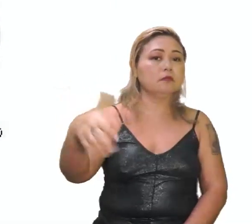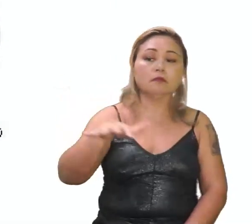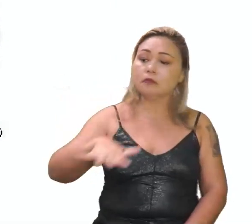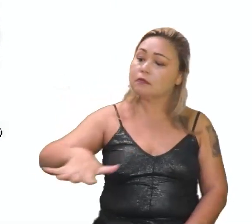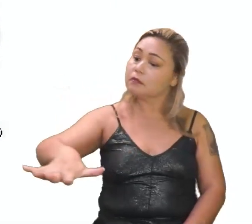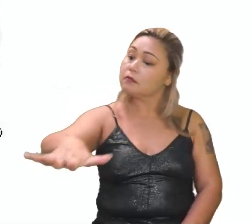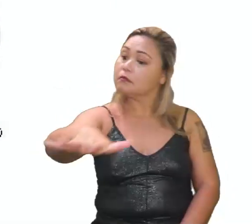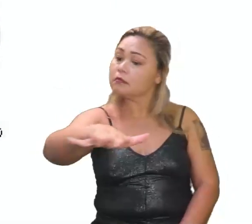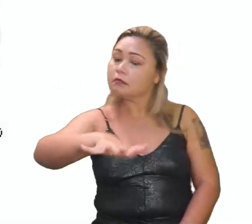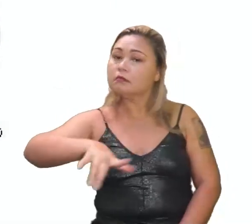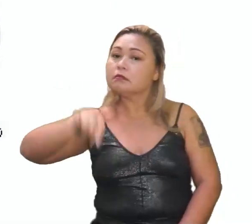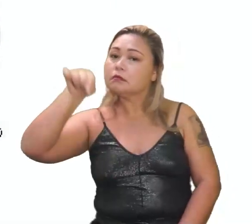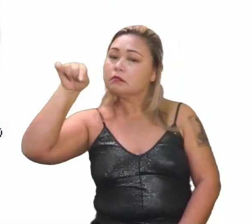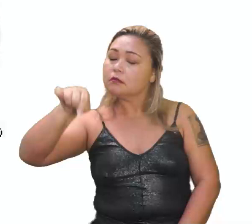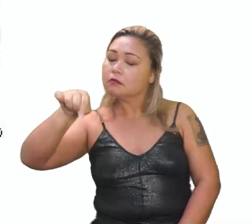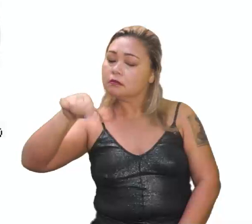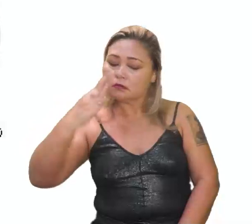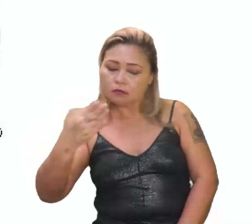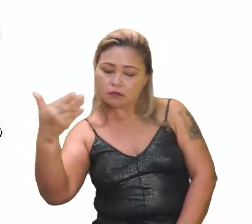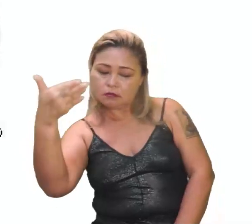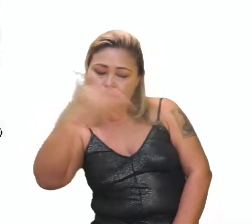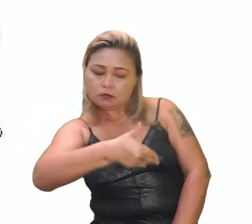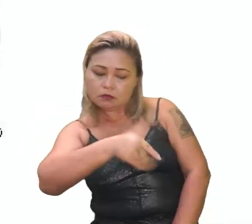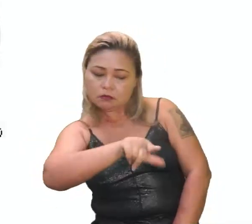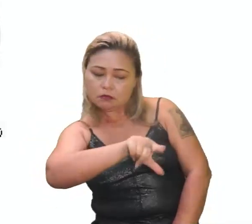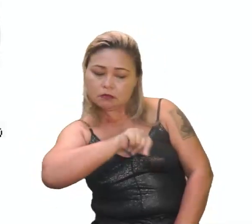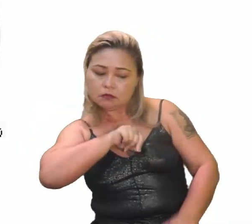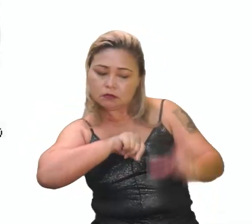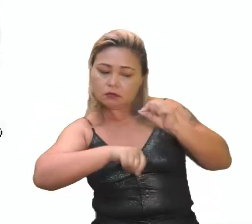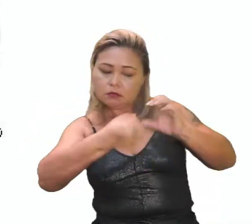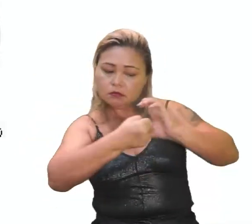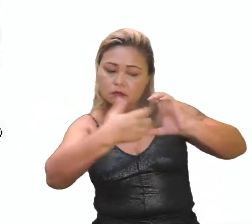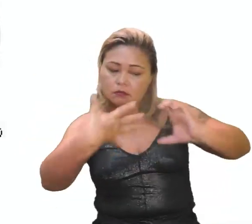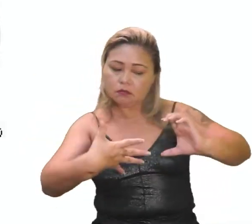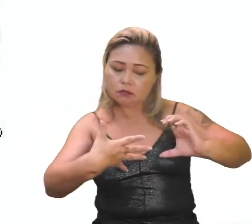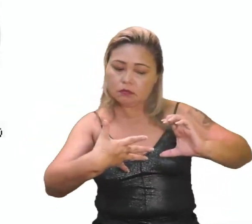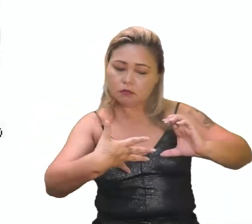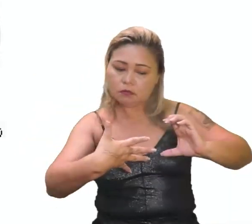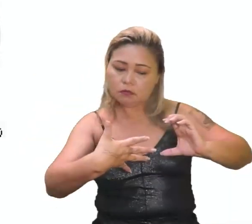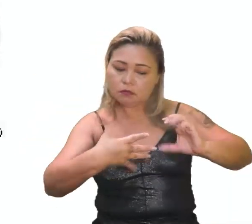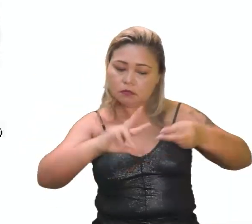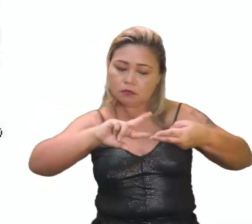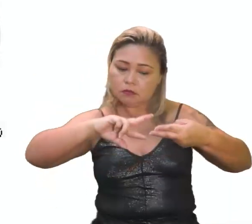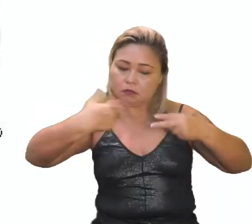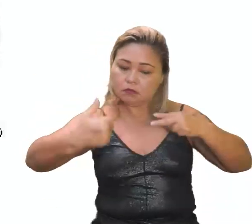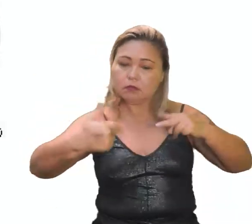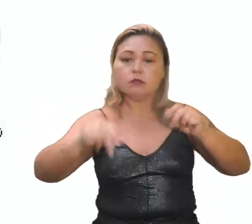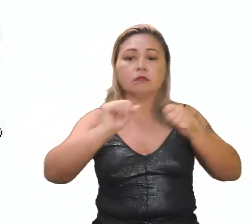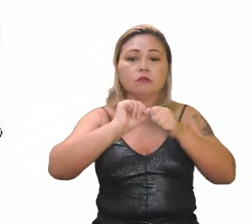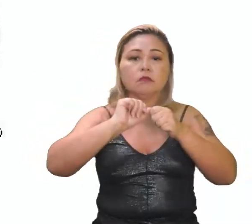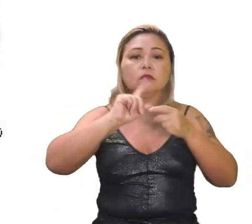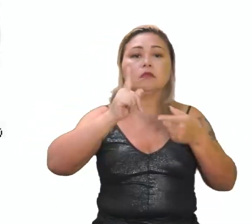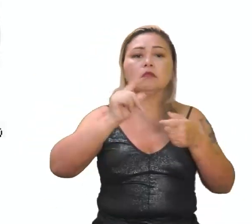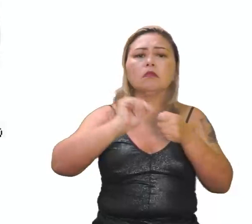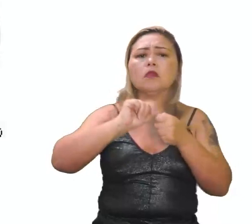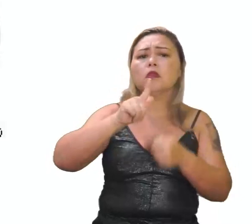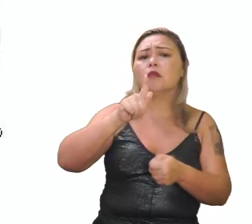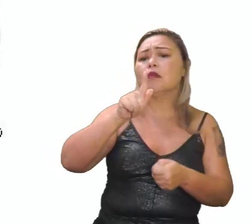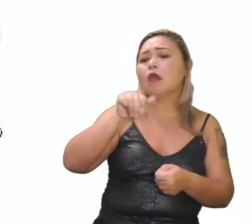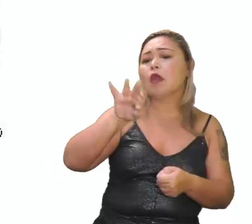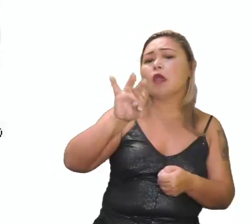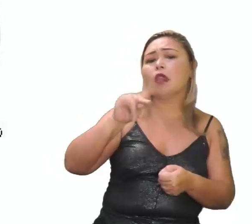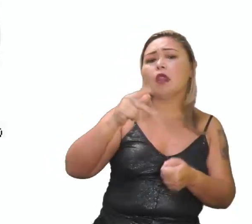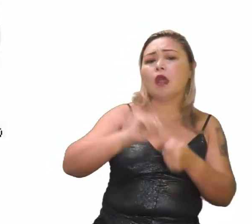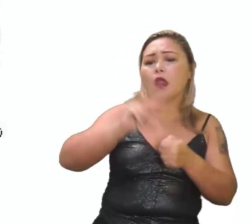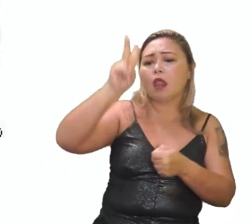O ambiente ele é responsável direto pela seleção de características genotípicas. Professor, o que é mesmo